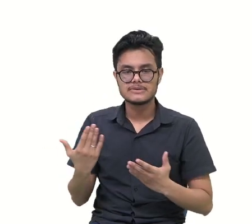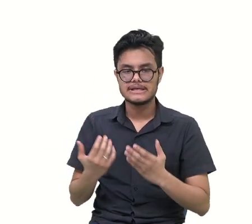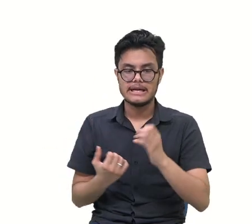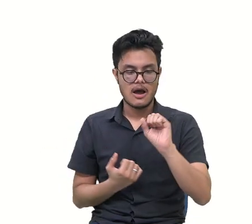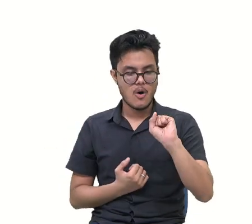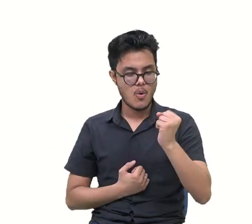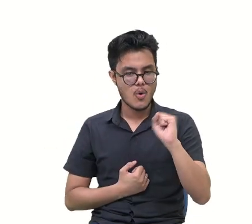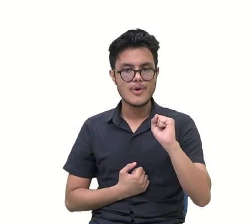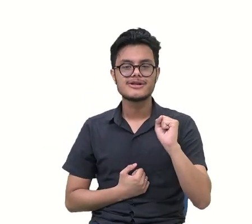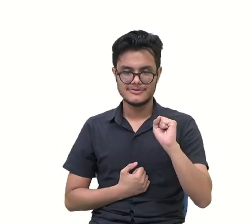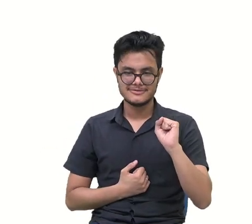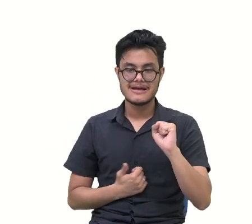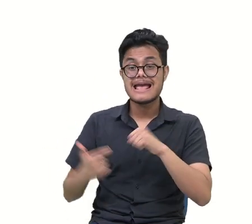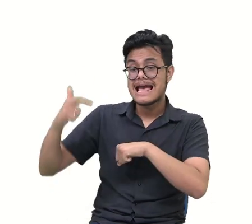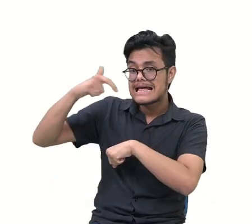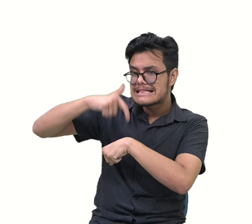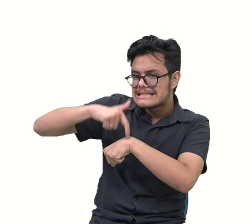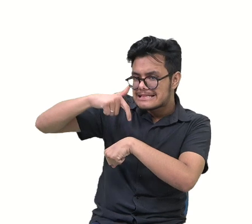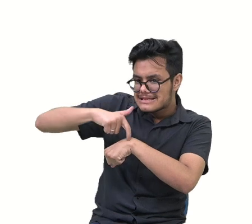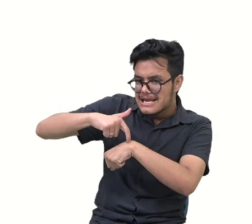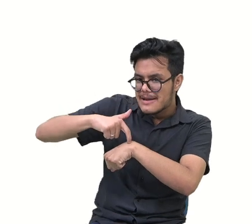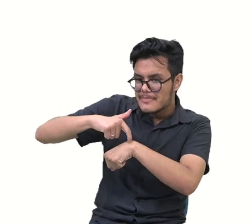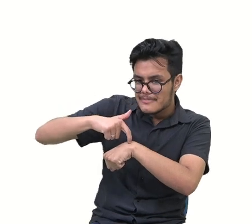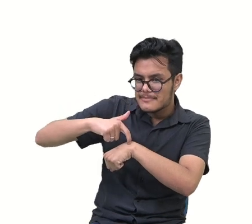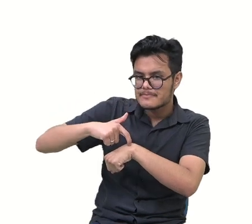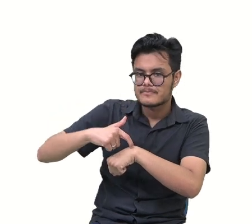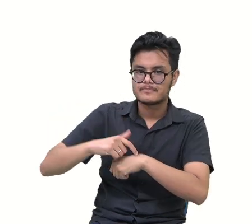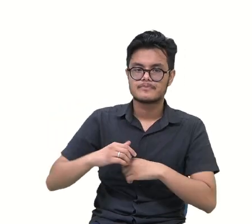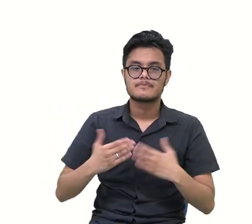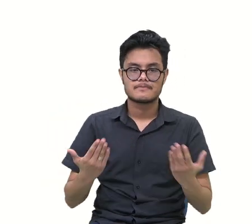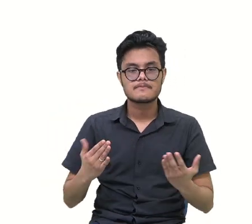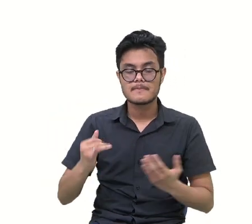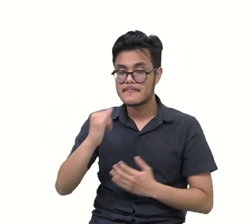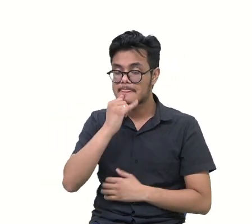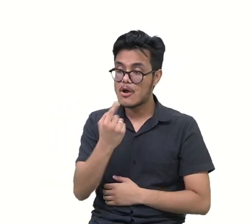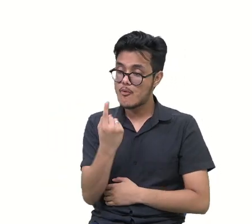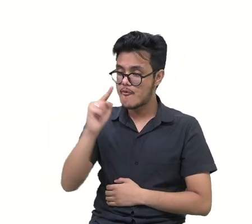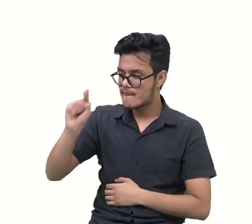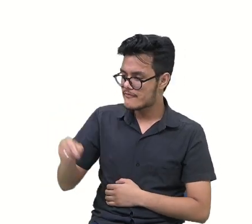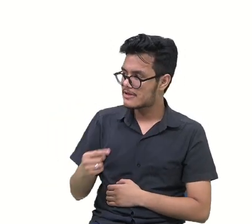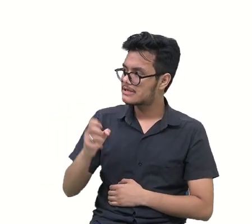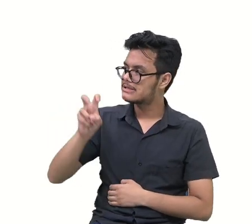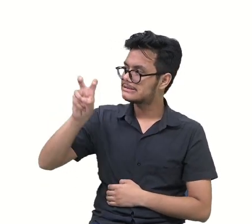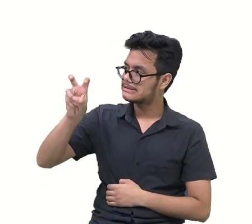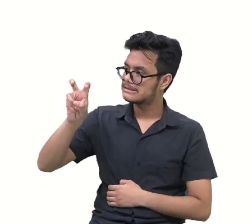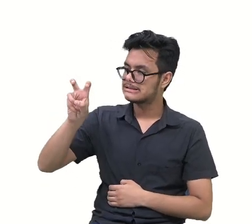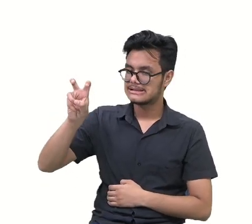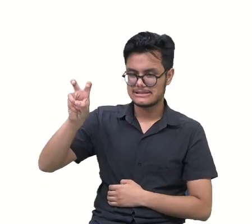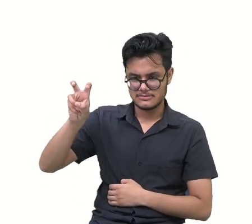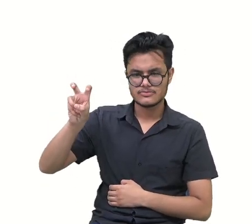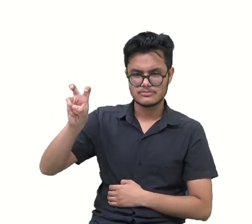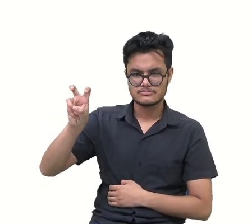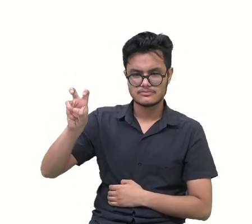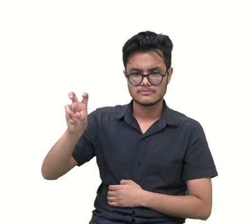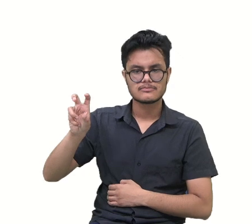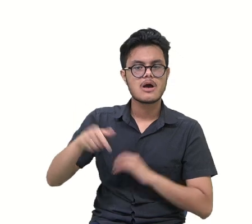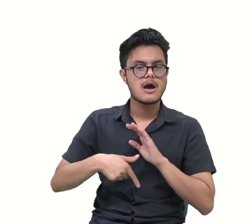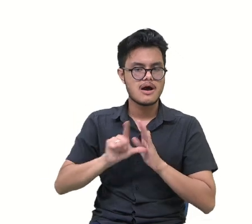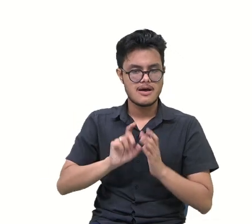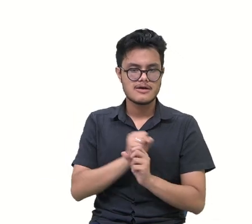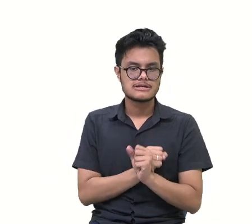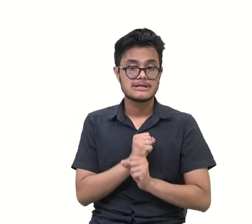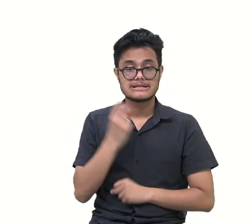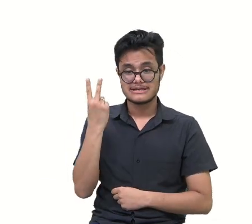8.000, vamos supor, né? 8.000 vezes 1,5, que foi o crescimento que ele teve no segundo ano,